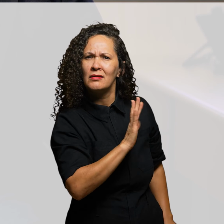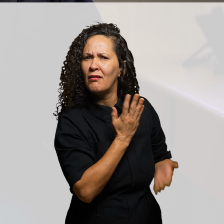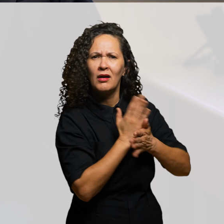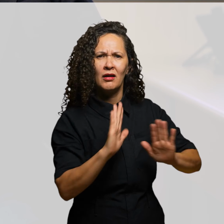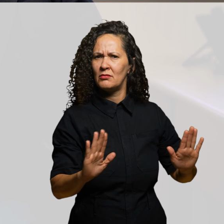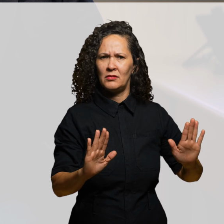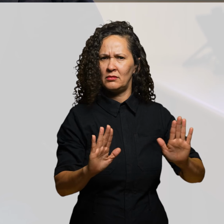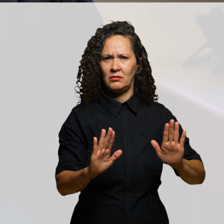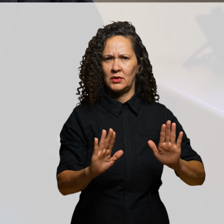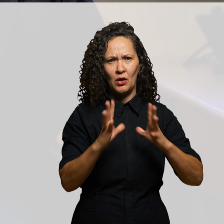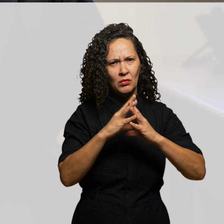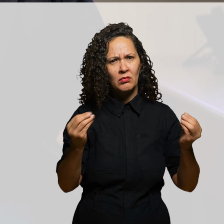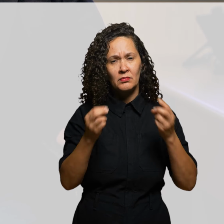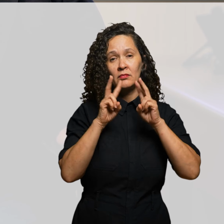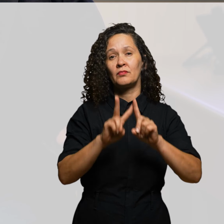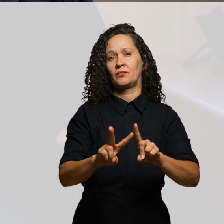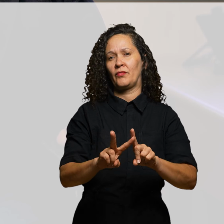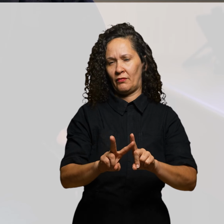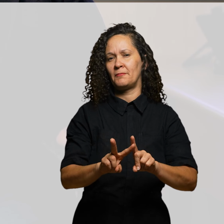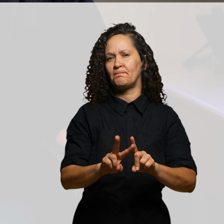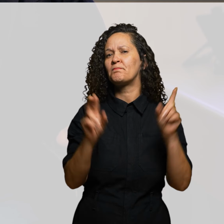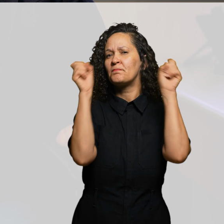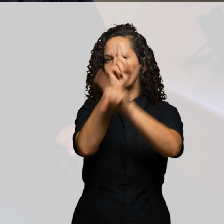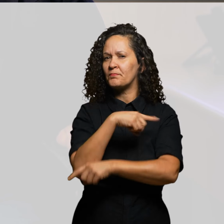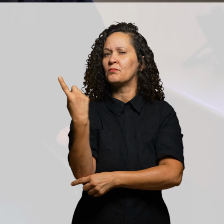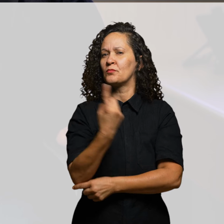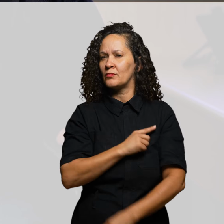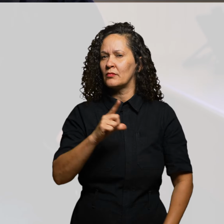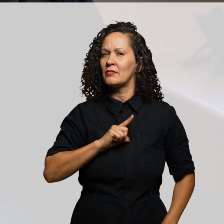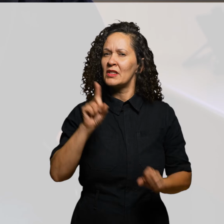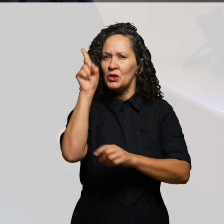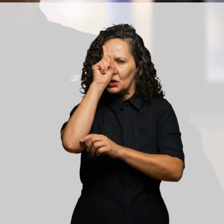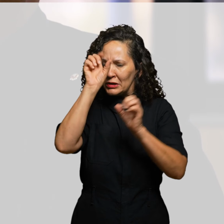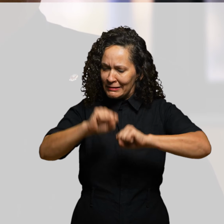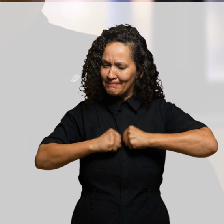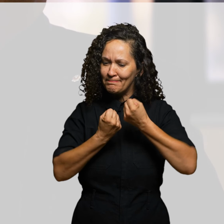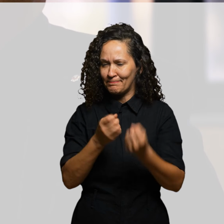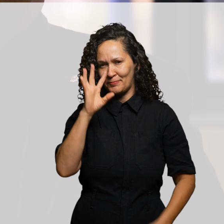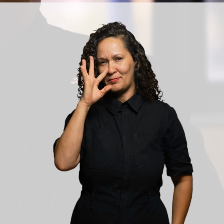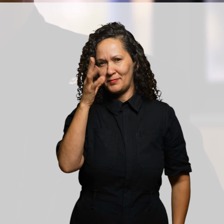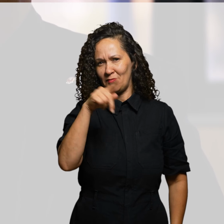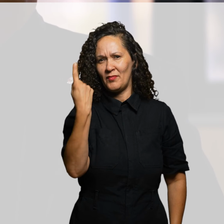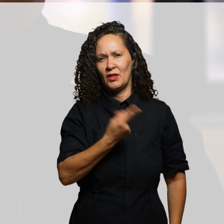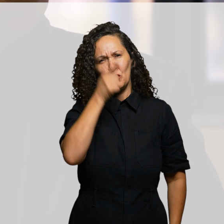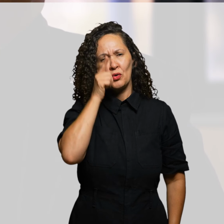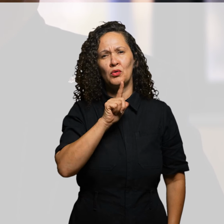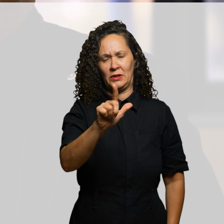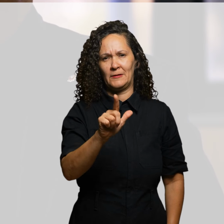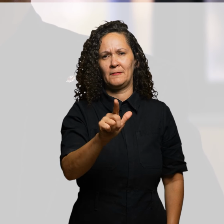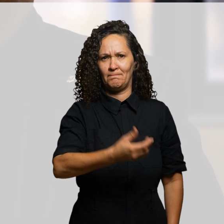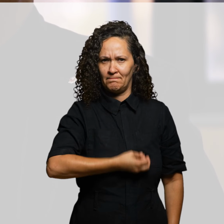de lado. Mas olhando por esse aspecto da dificuldade que a gente tem que enfrentar diariamente para ser superada, para